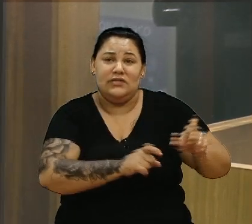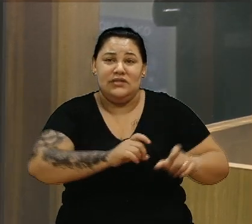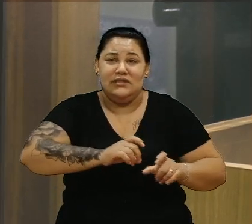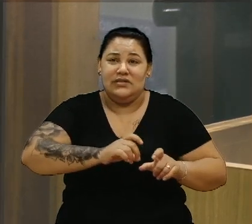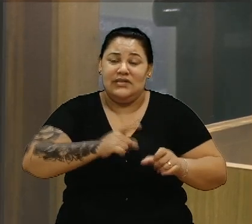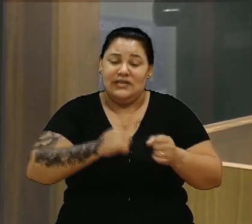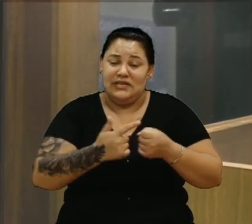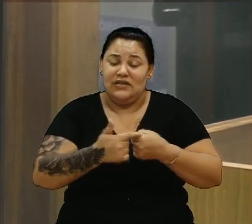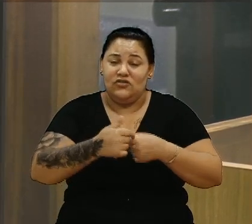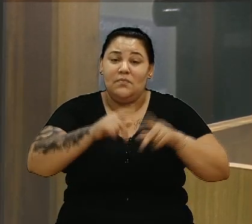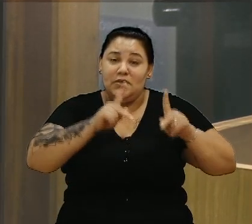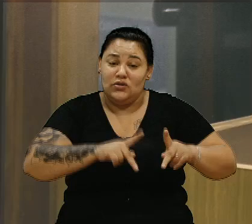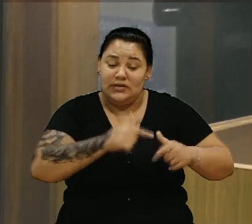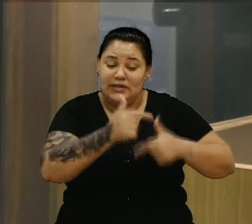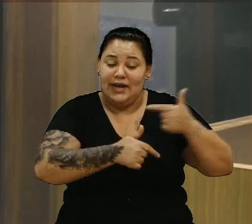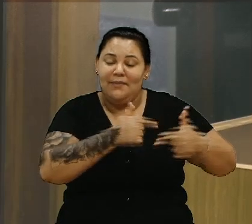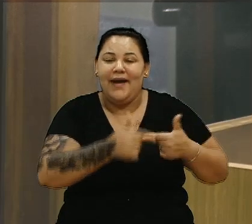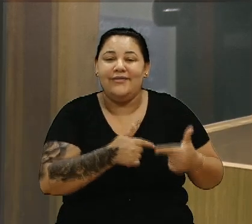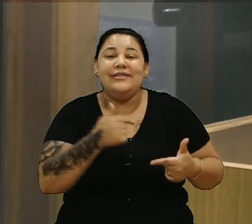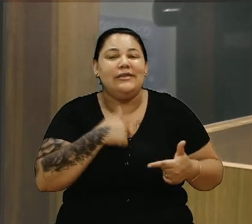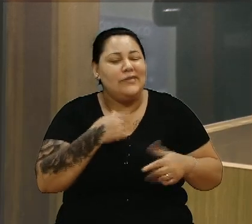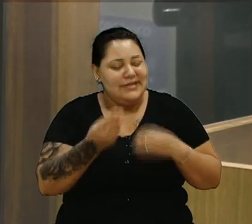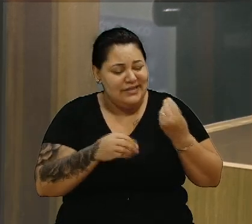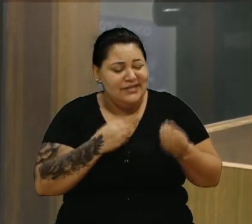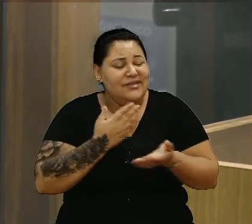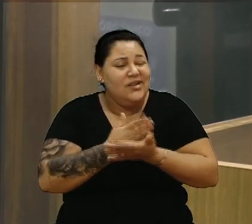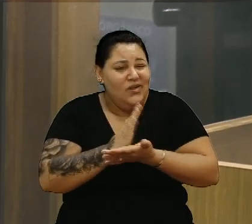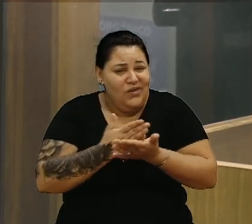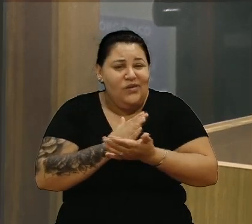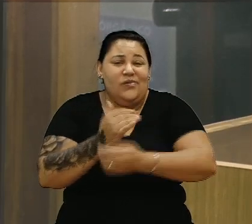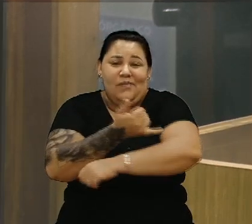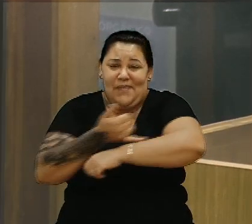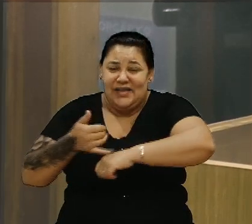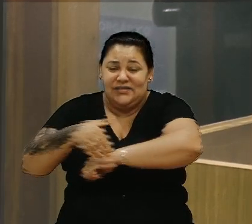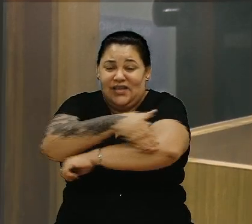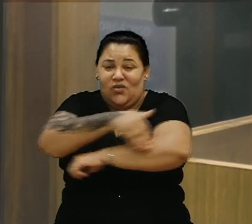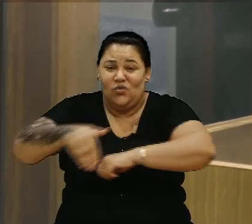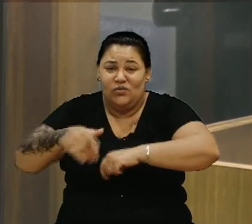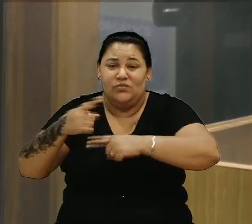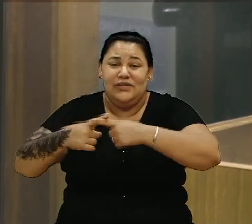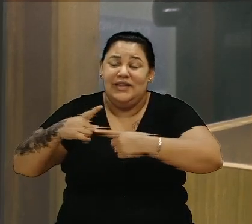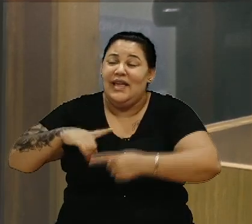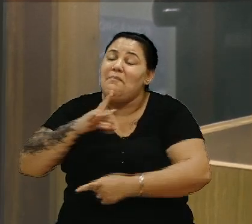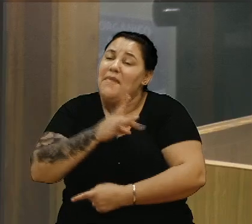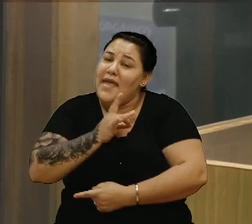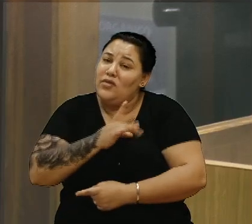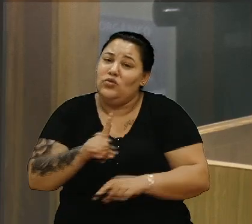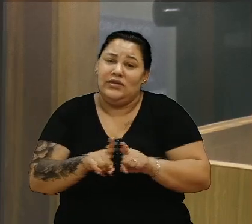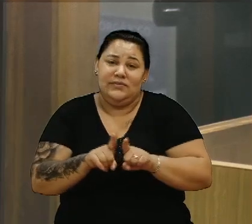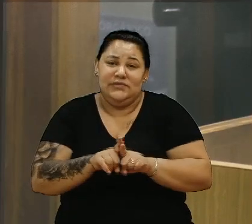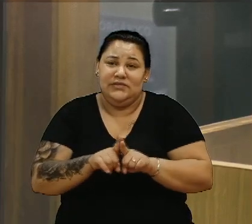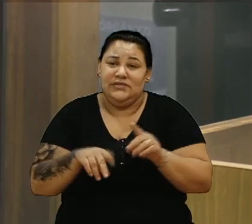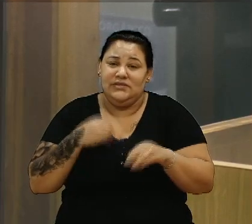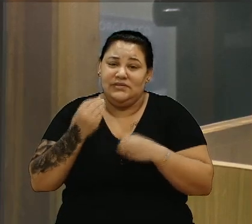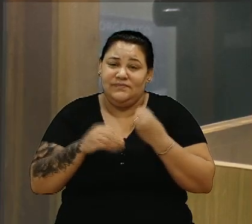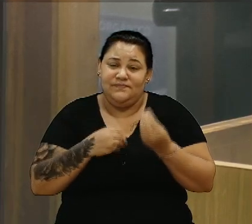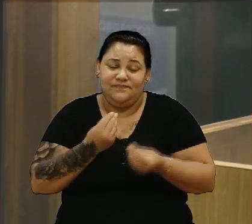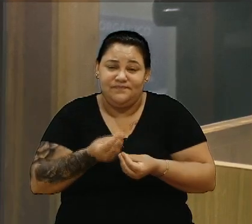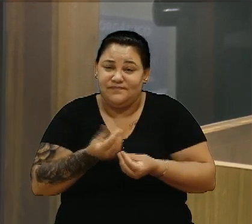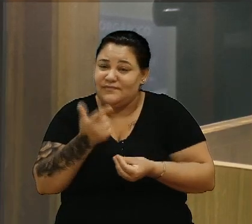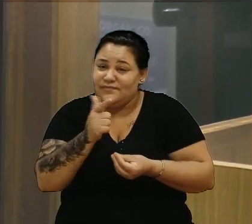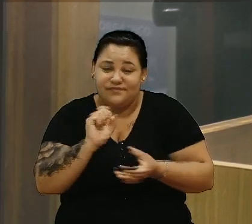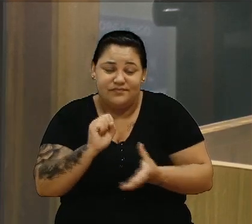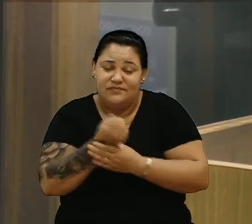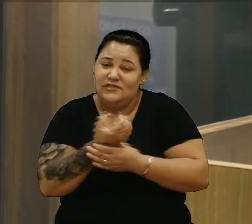trabalham e também se sentem incomodadas ao passar nas ruas e ter medo do que pode acontecer, se sentir injustiçado por não ter a